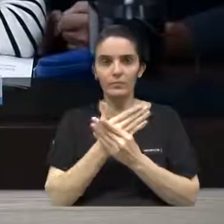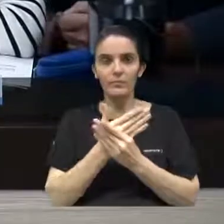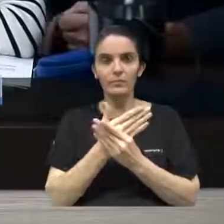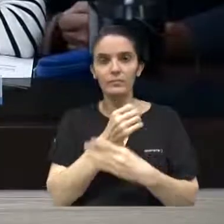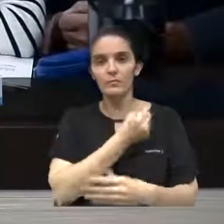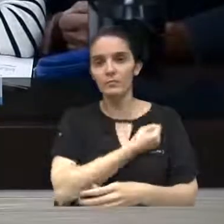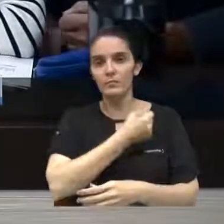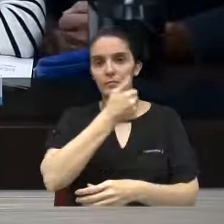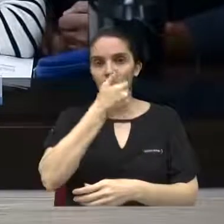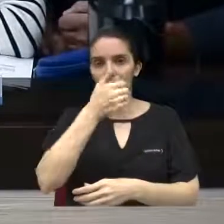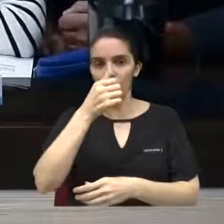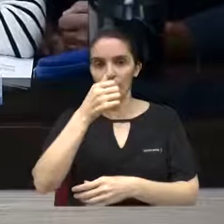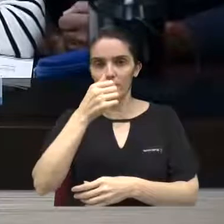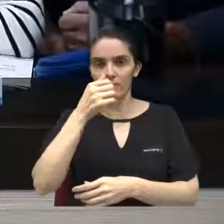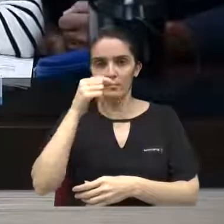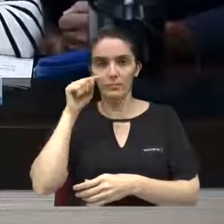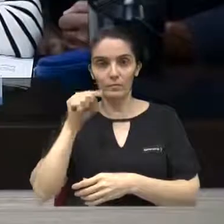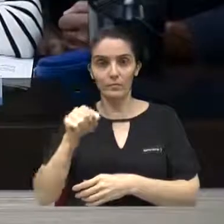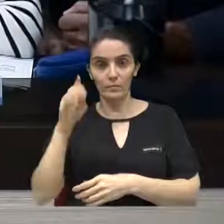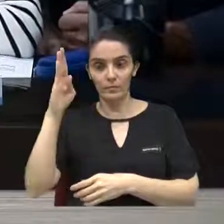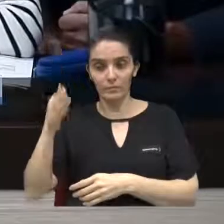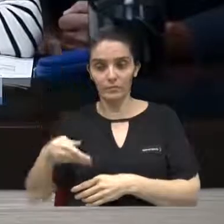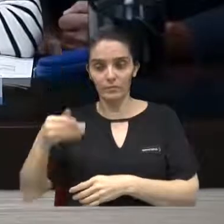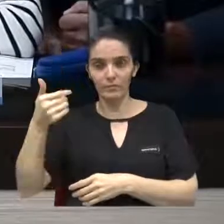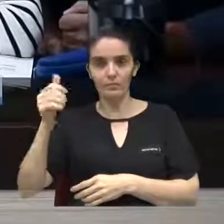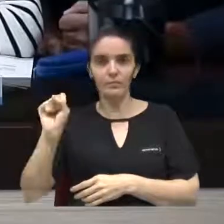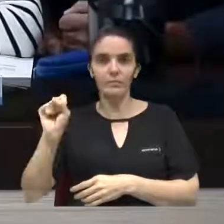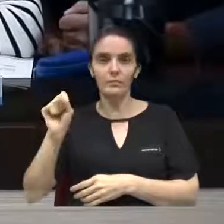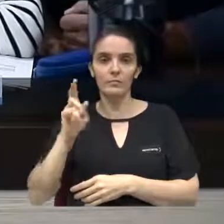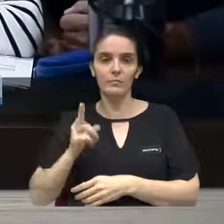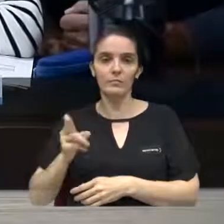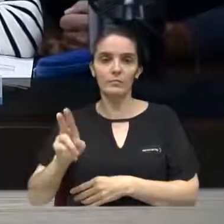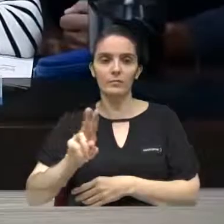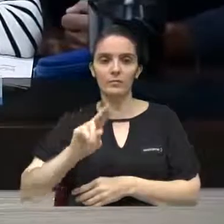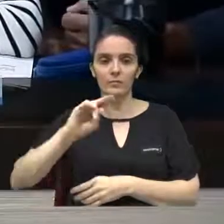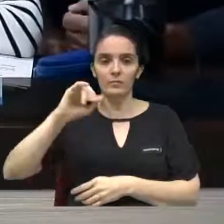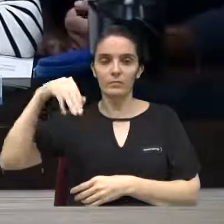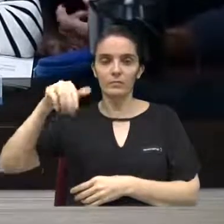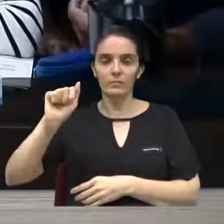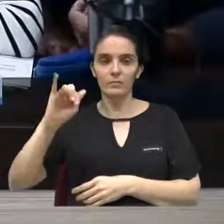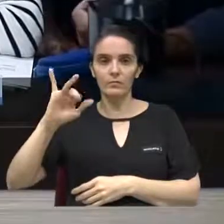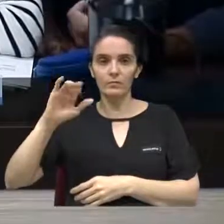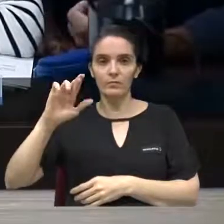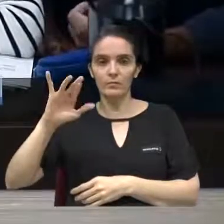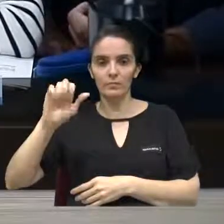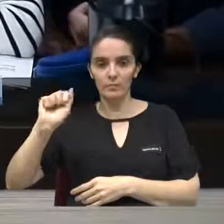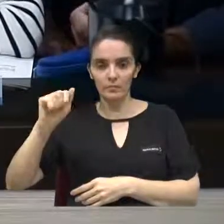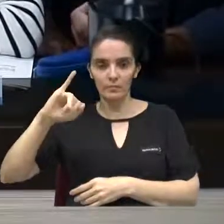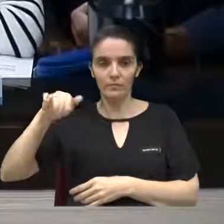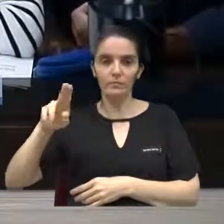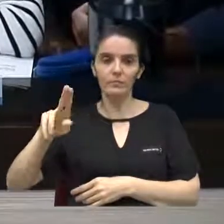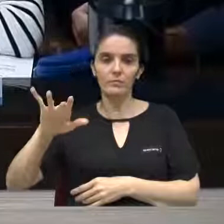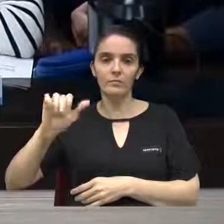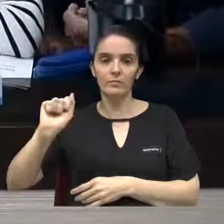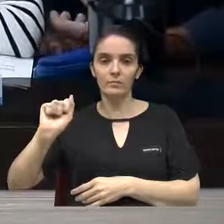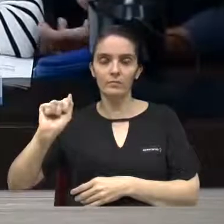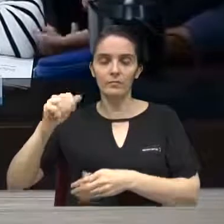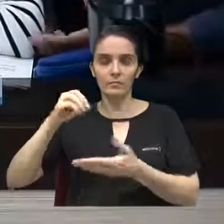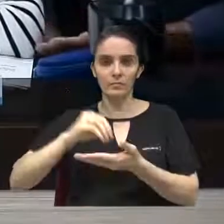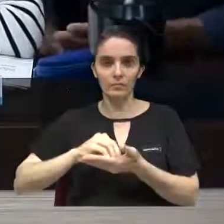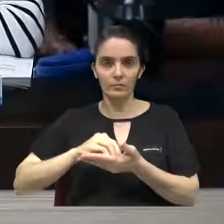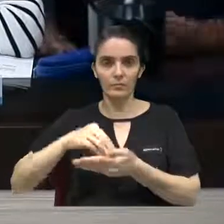número 1000/2018, que perpetua o nome de Maria Júlia Cordaz Sardenha na rua projetada 3 e